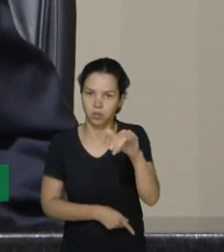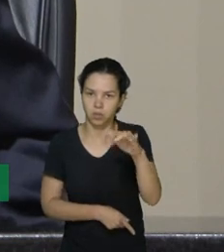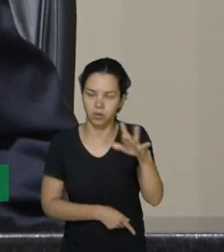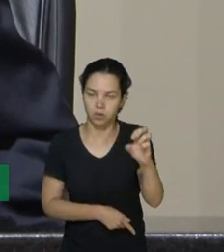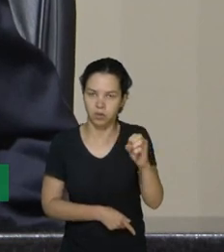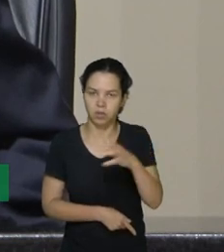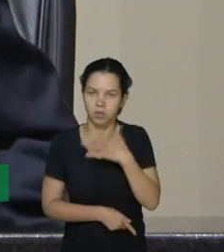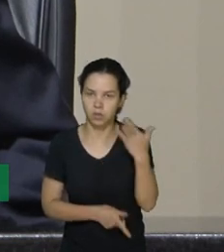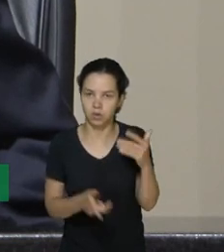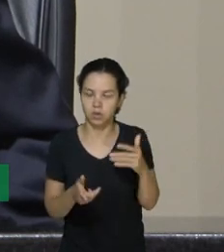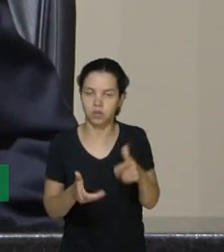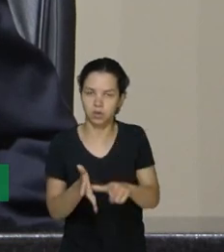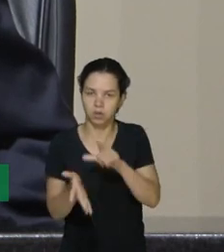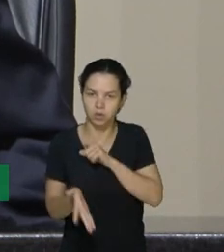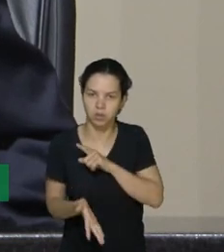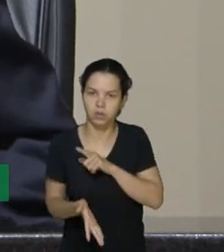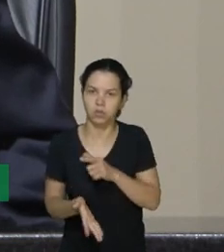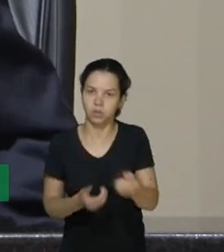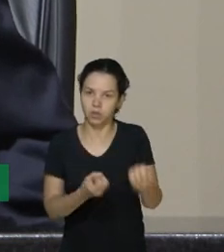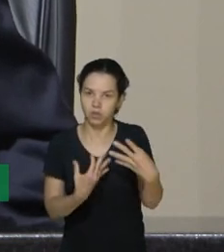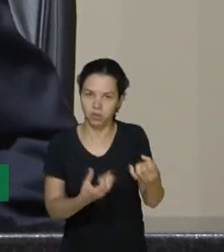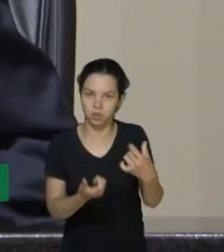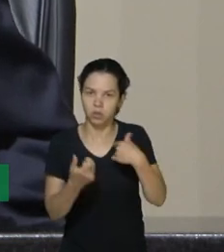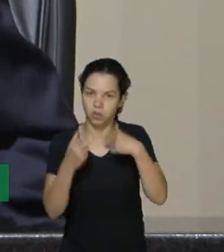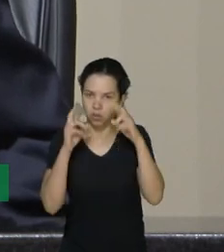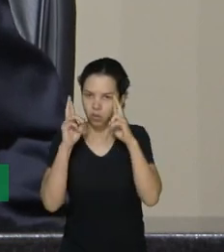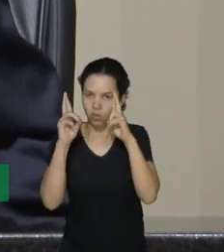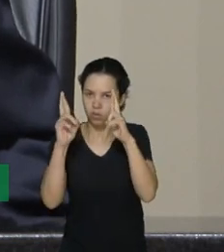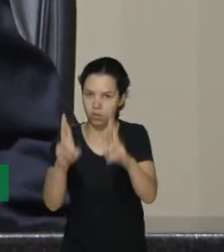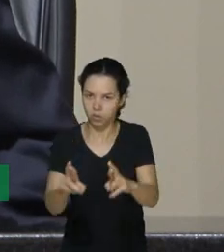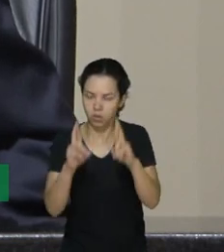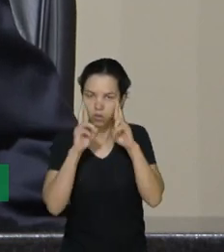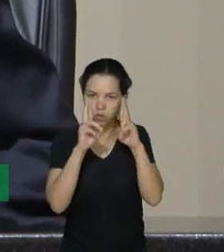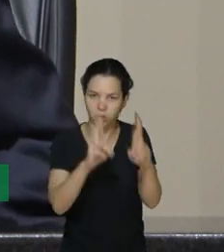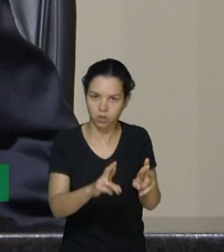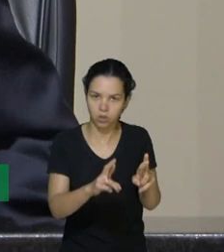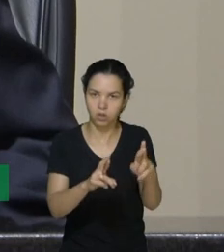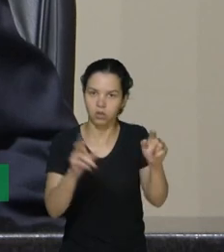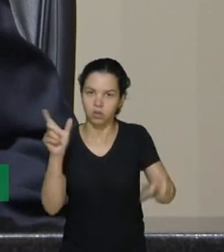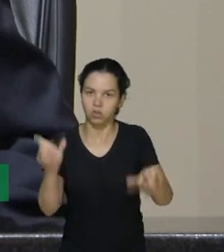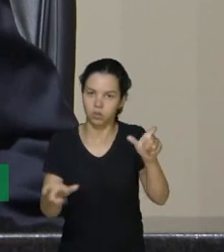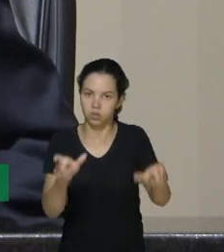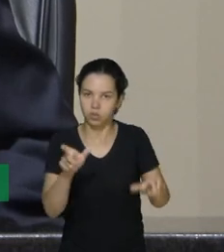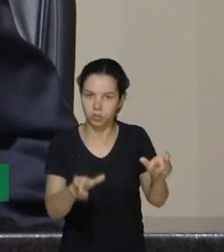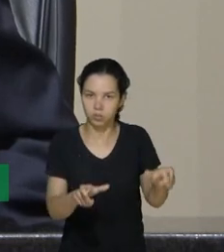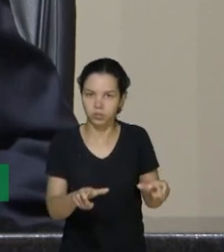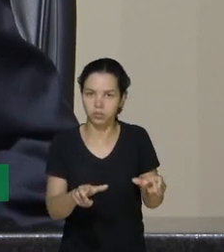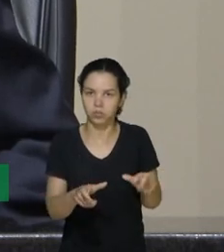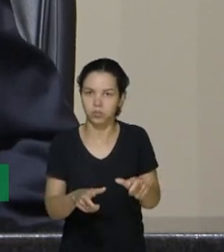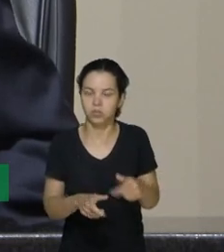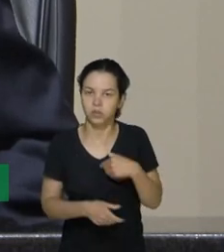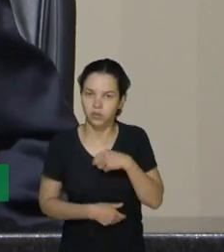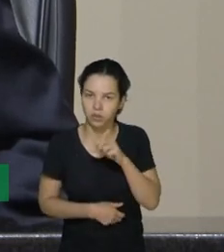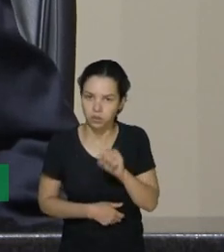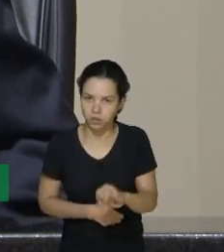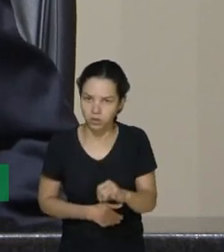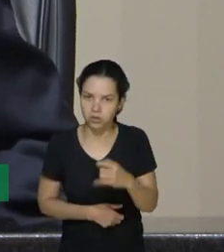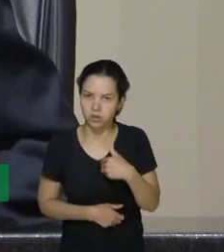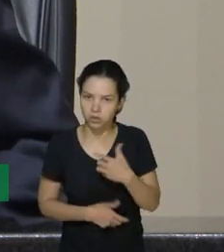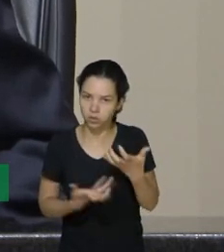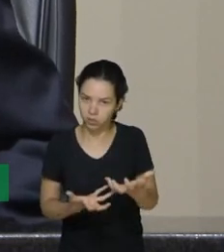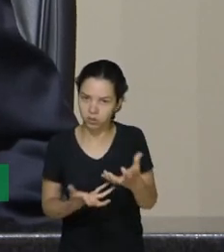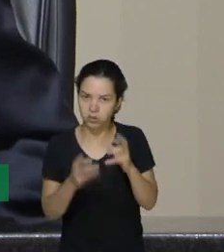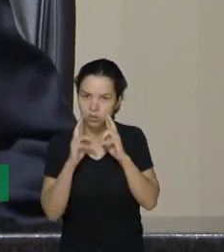ensinaram que eu pudesse respeitar as pessoas e que, se eu quisesse ser